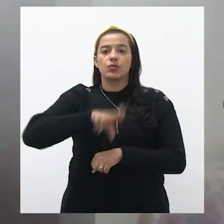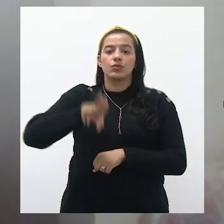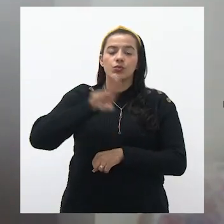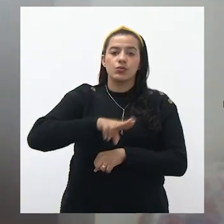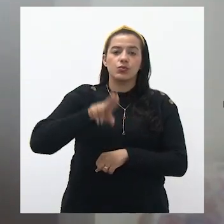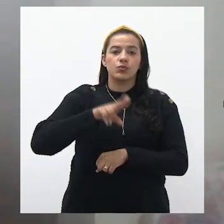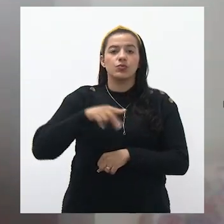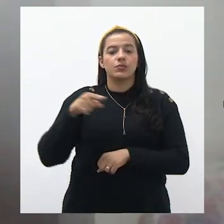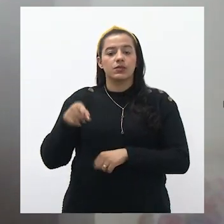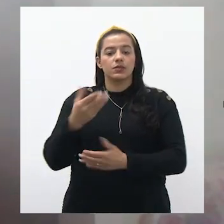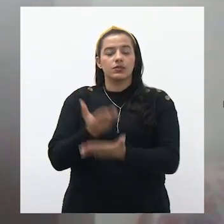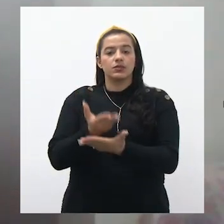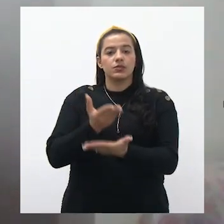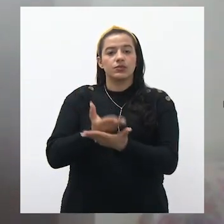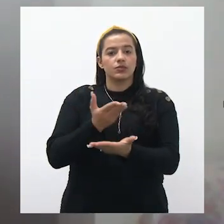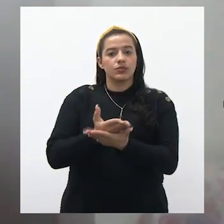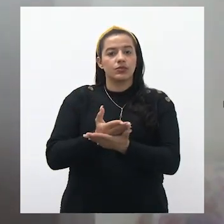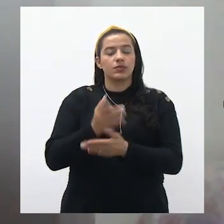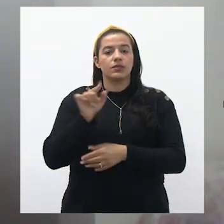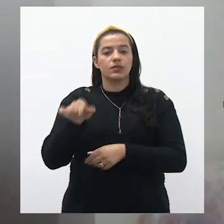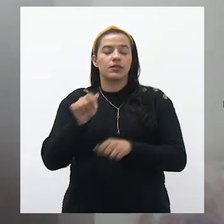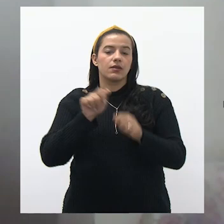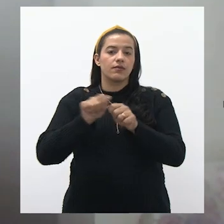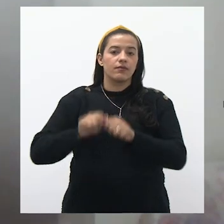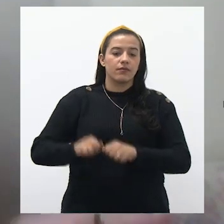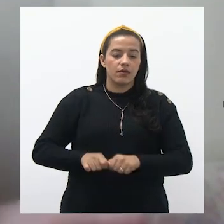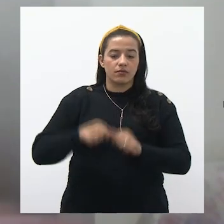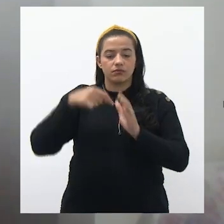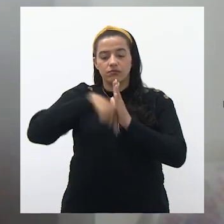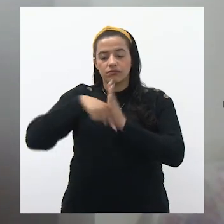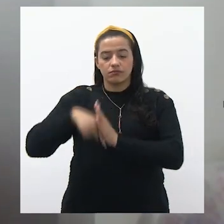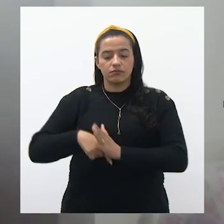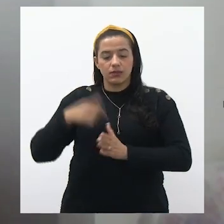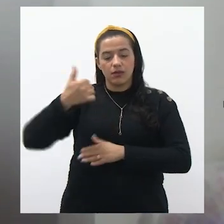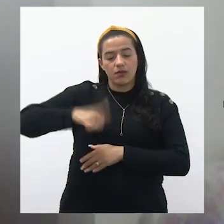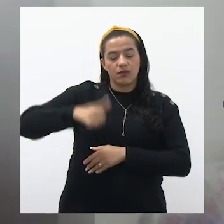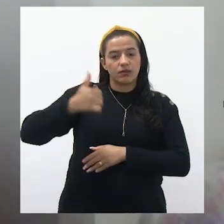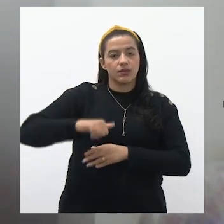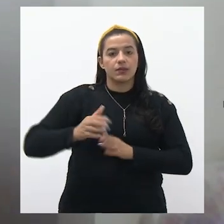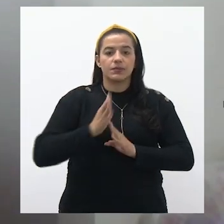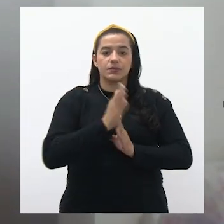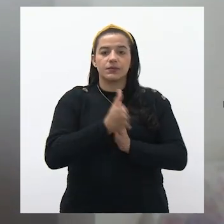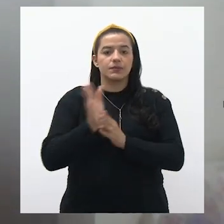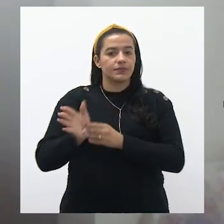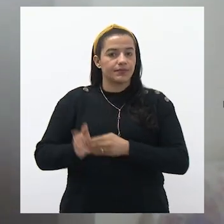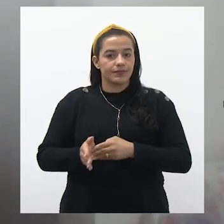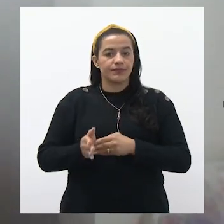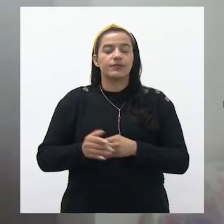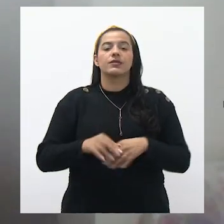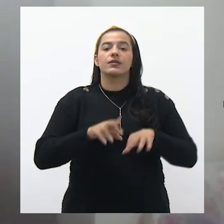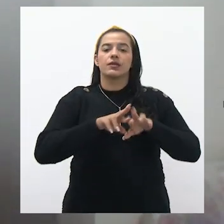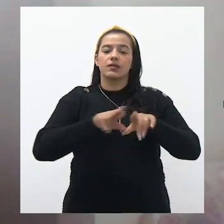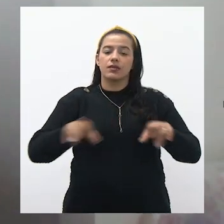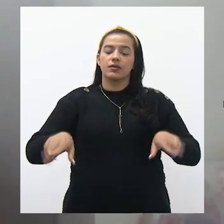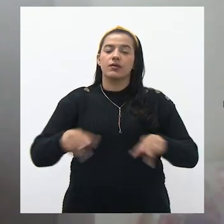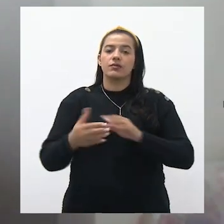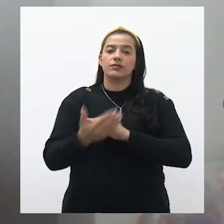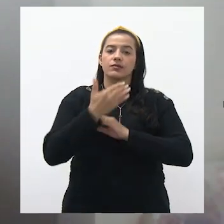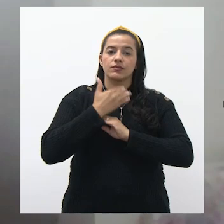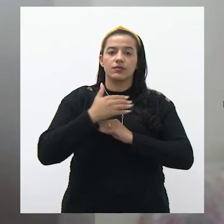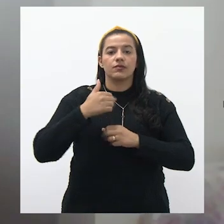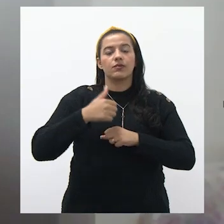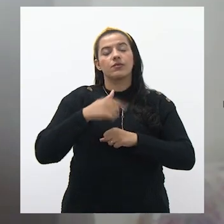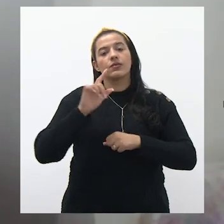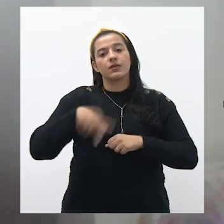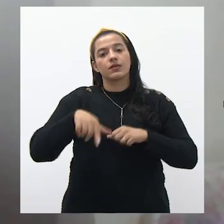que o estudante faça essa autoavaliação ao longo dessa trajetória? São os instrumentos